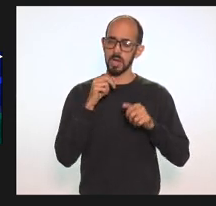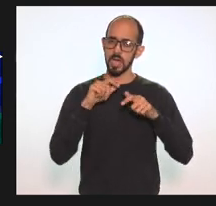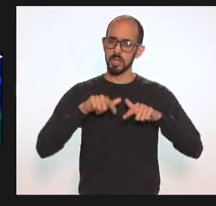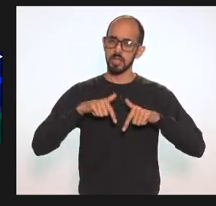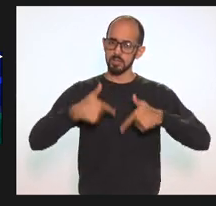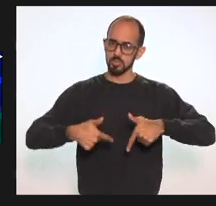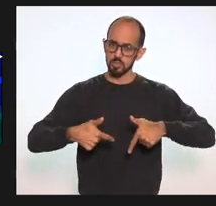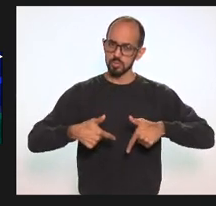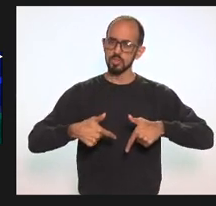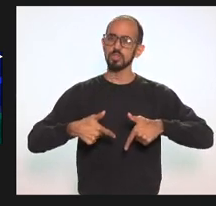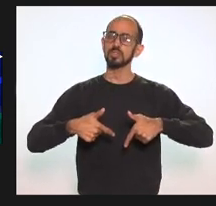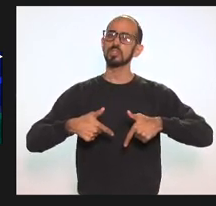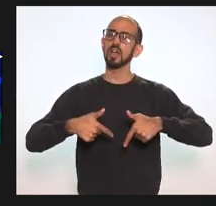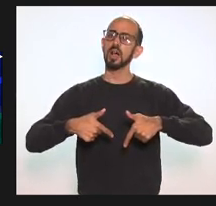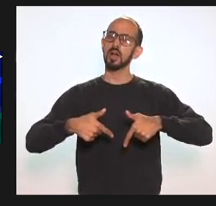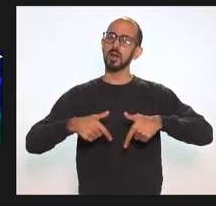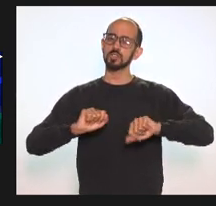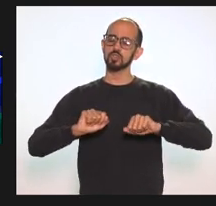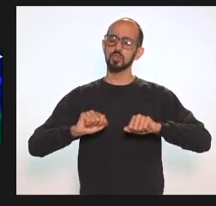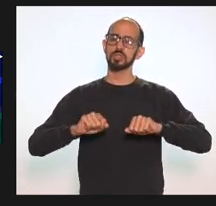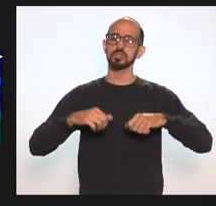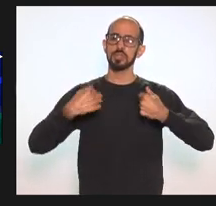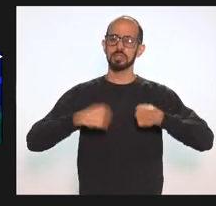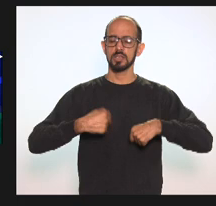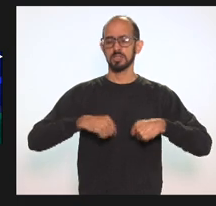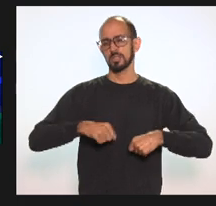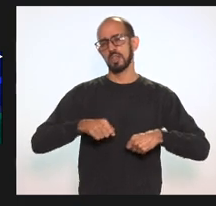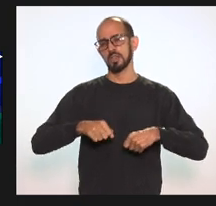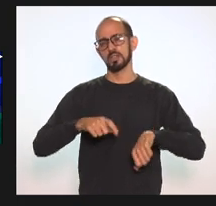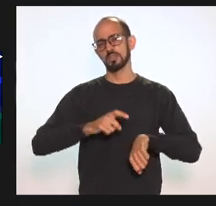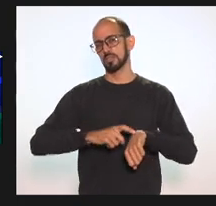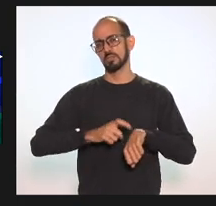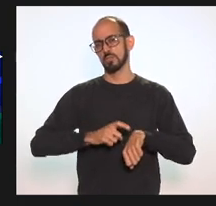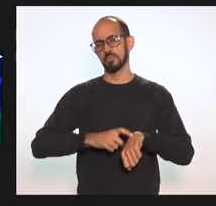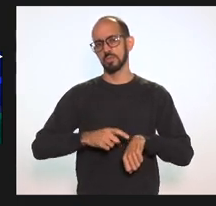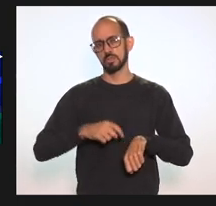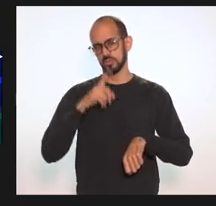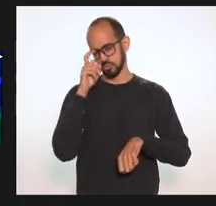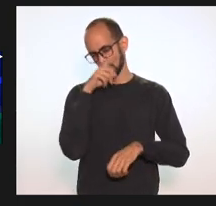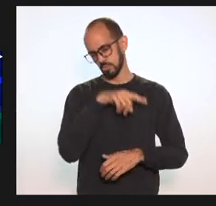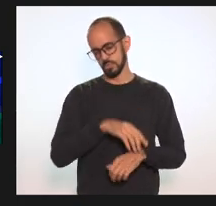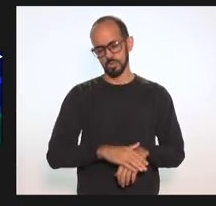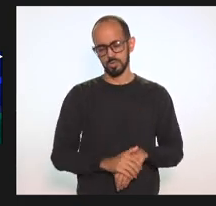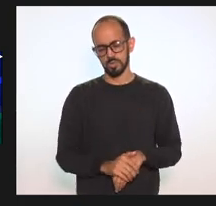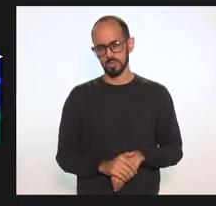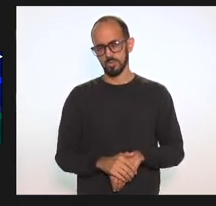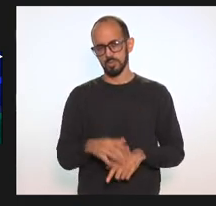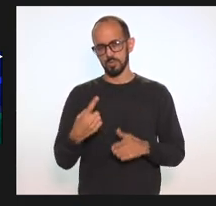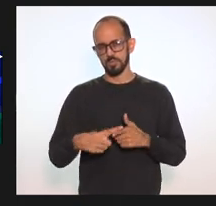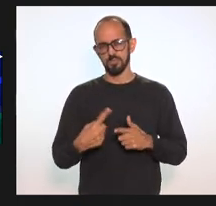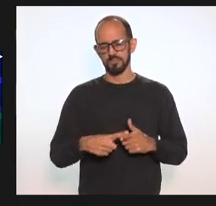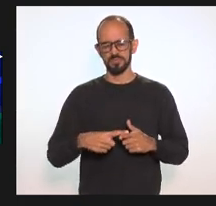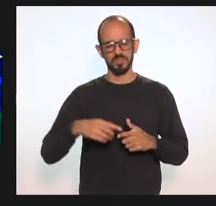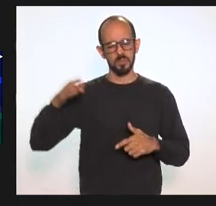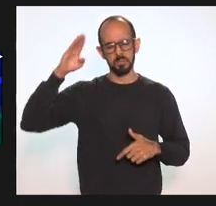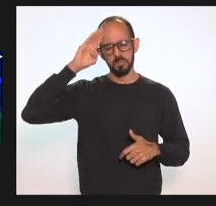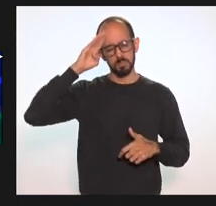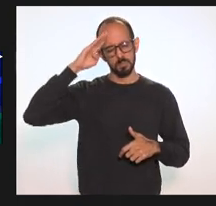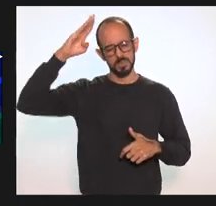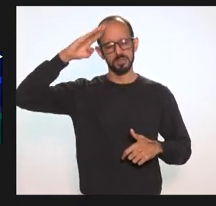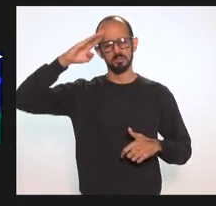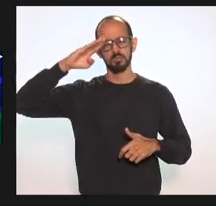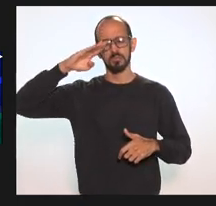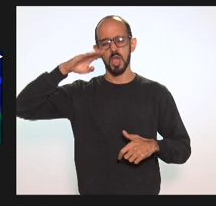tomarmos as decisões necessário nesse momento é tão difícil porque e principalmente